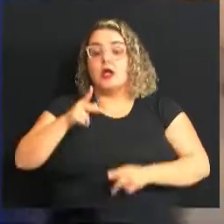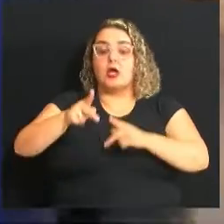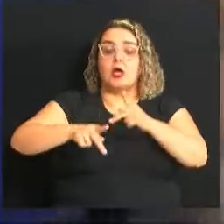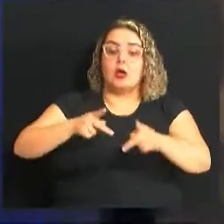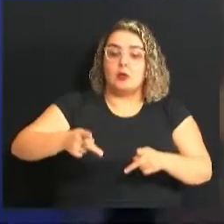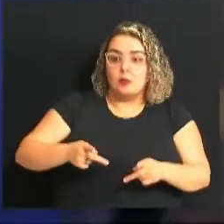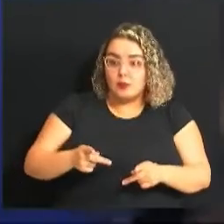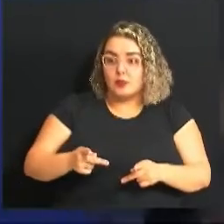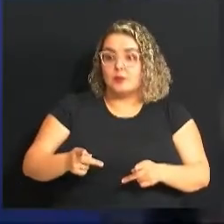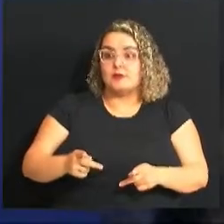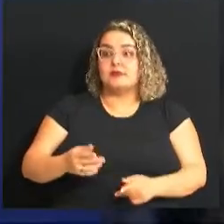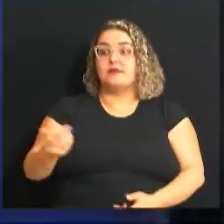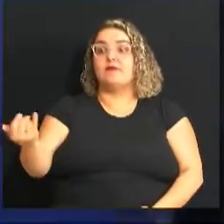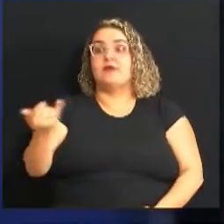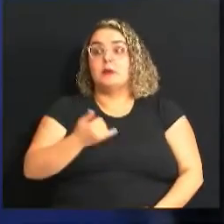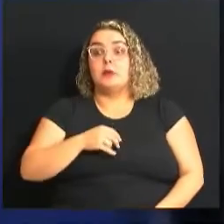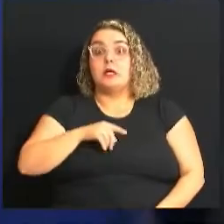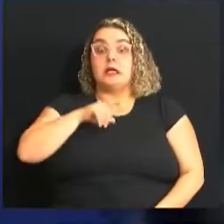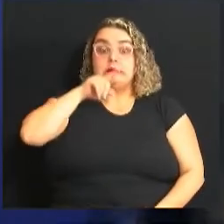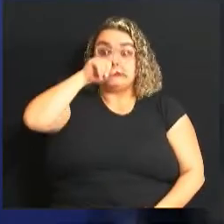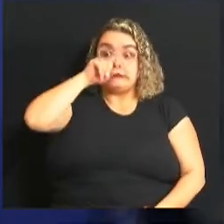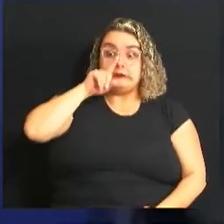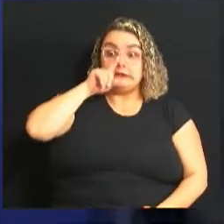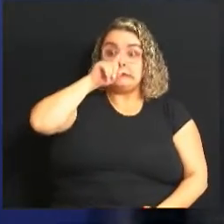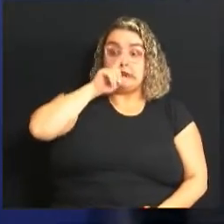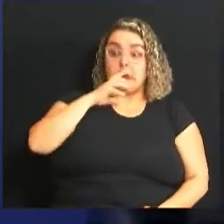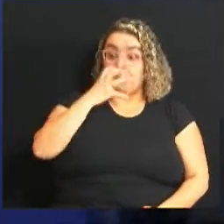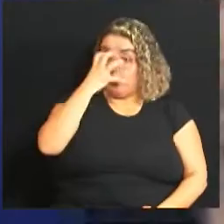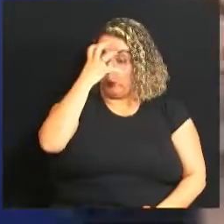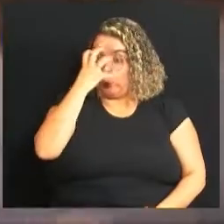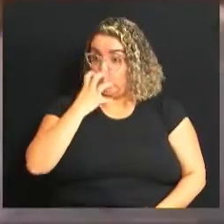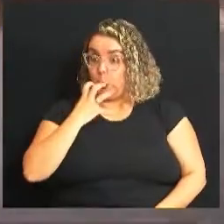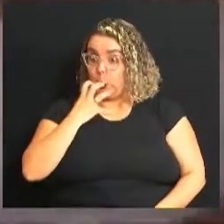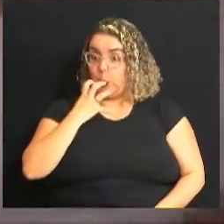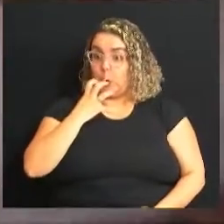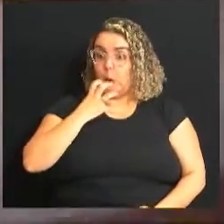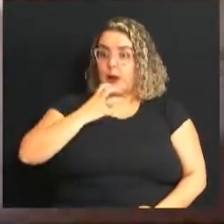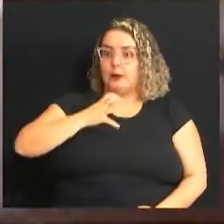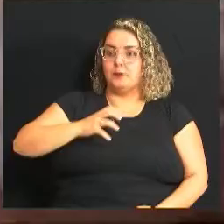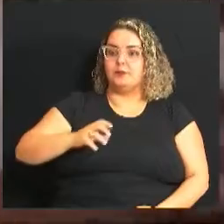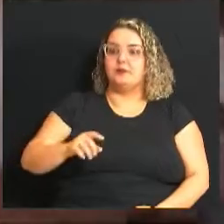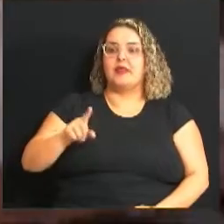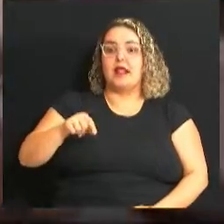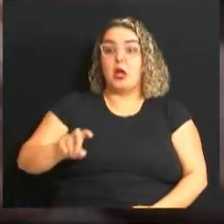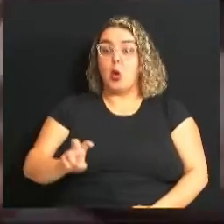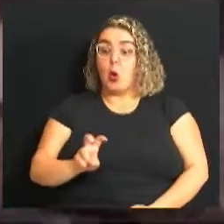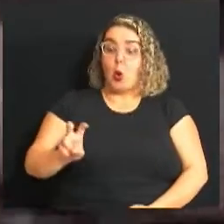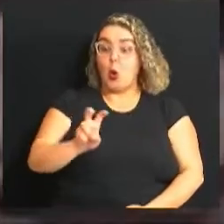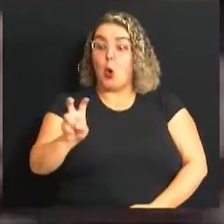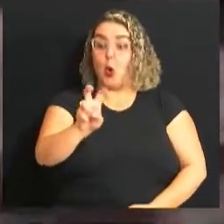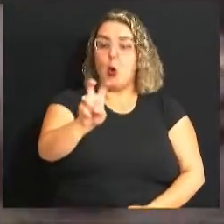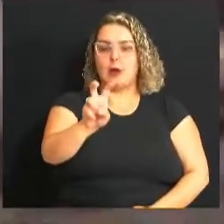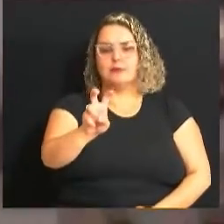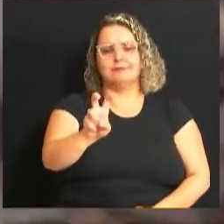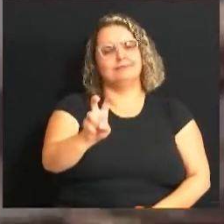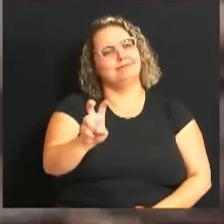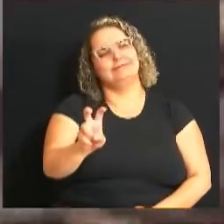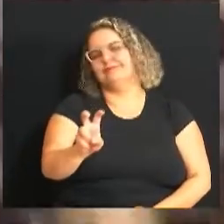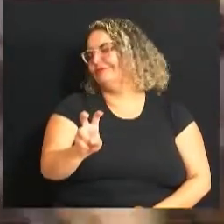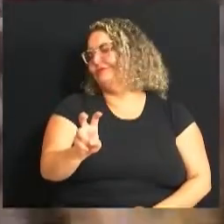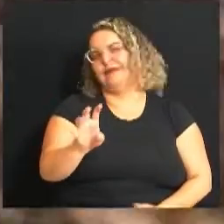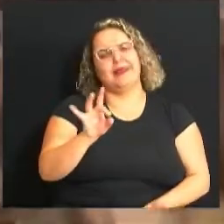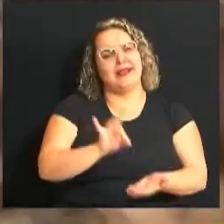tão perigosa que quando fica brava, ela corre em pezinha atrás das pessoas. É real?